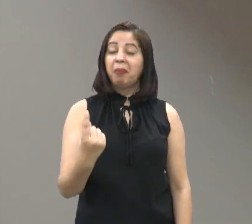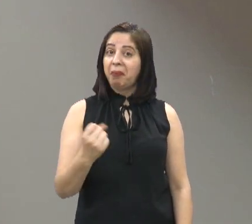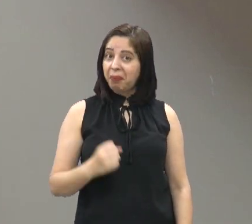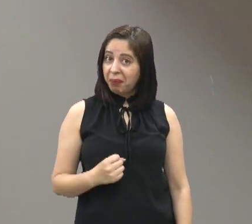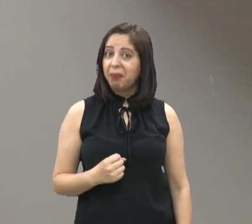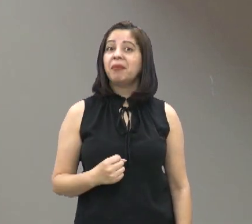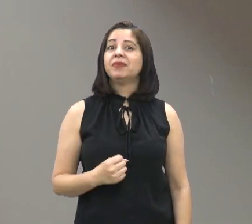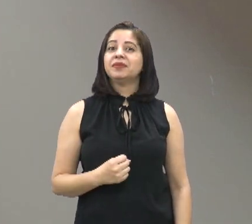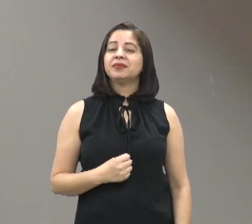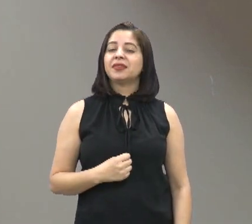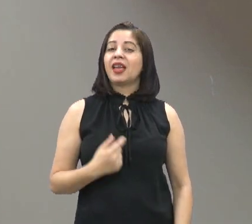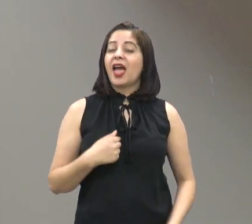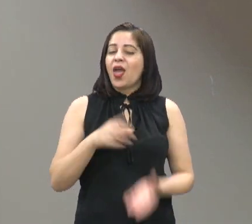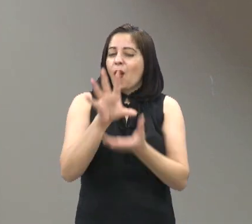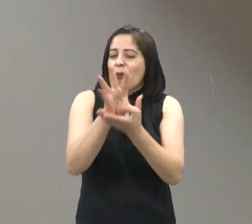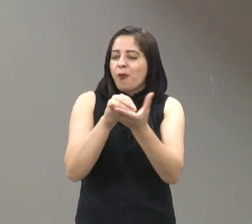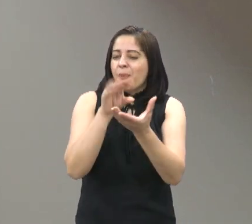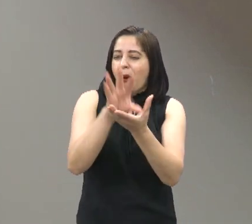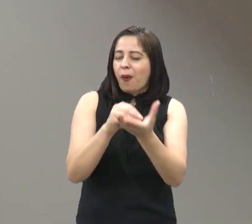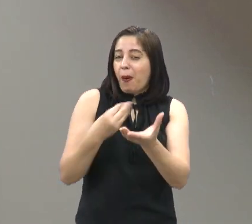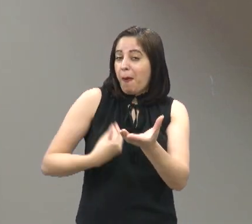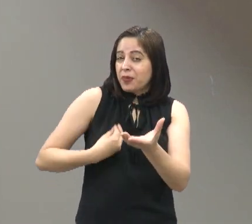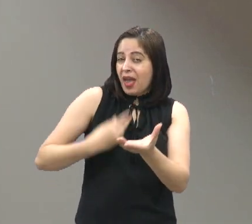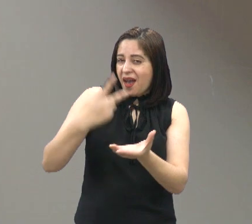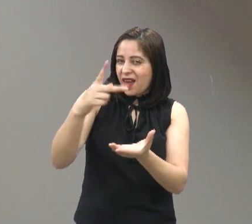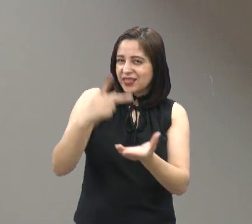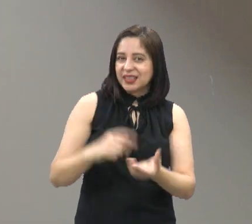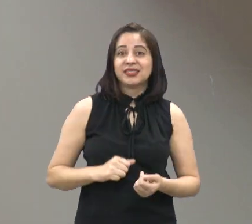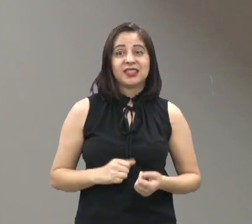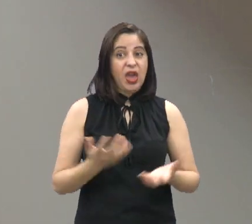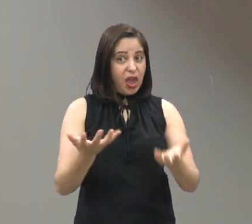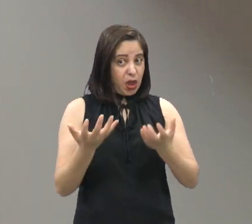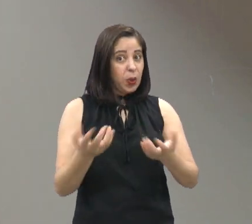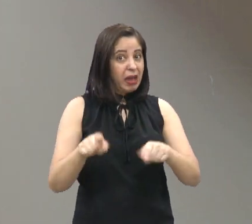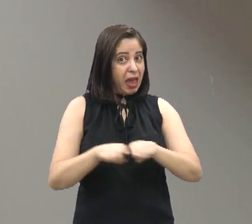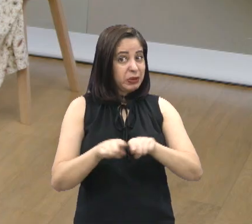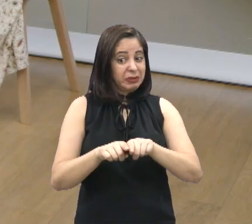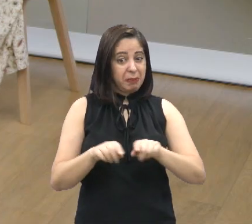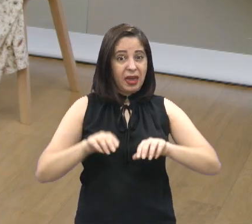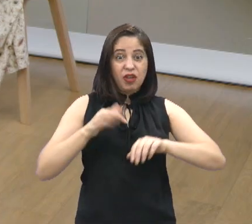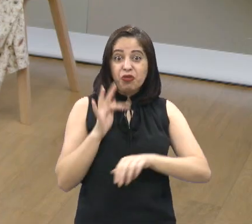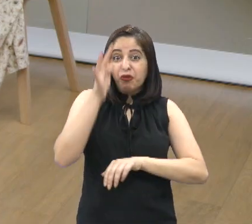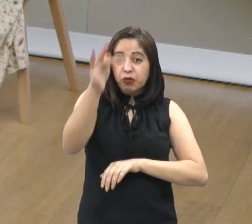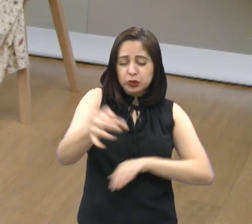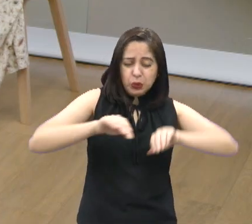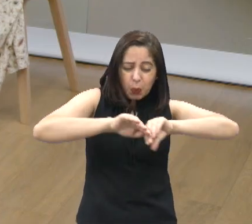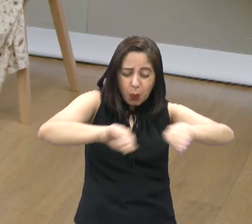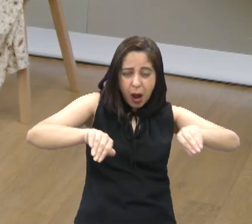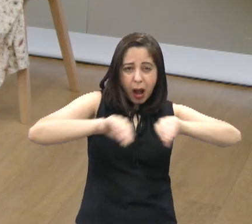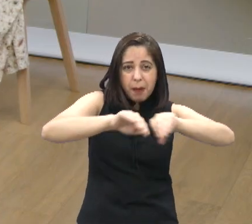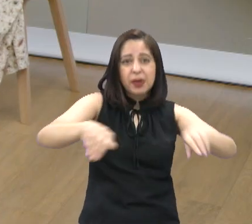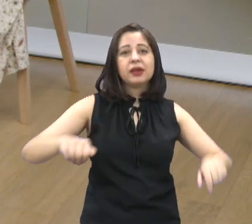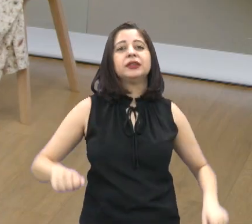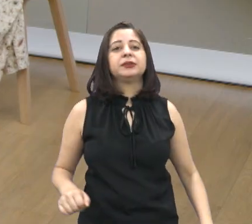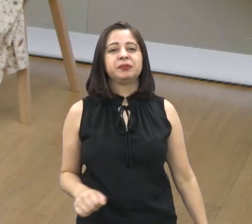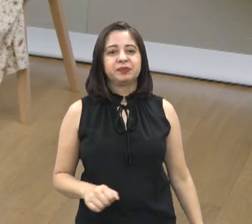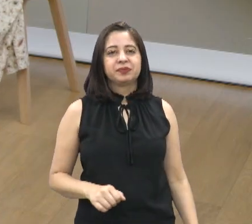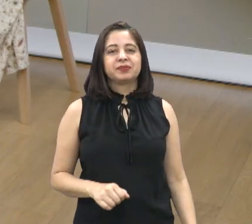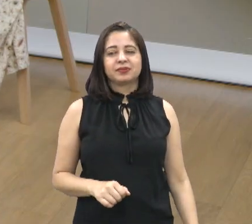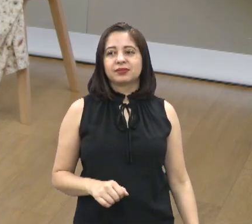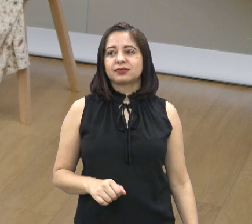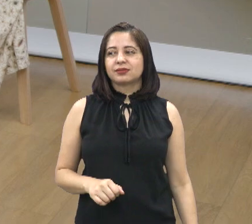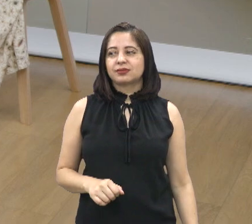me inspirar na senhora, hein? Com 91 anos, quero estar também ali na piscina. Parabéns, né? Para ela Muito que teve bom. essa disposição, né?